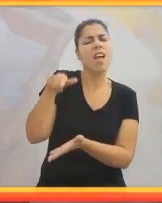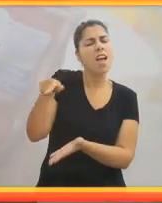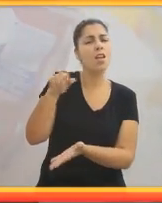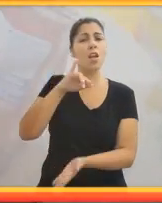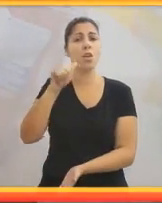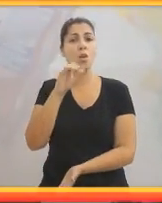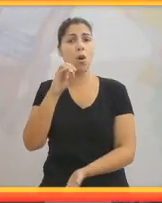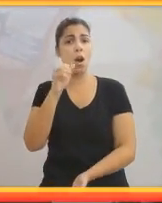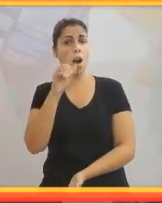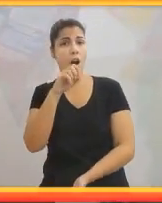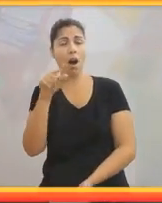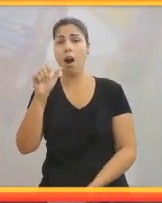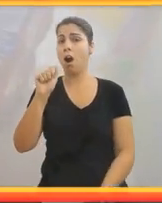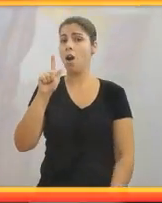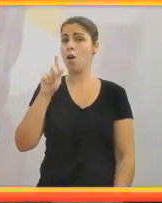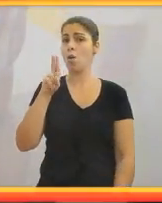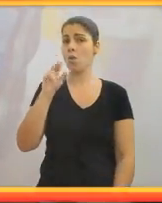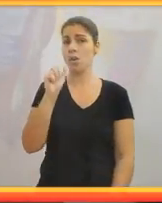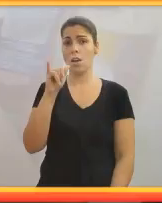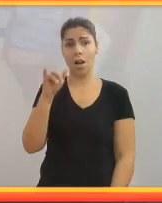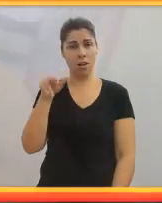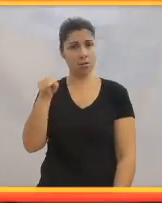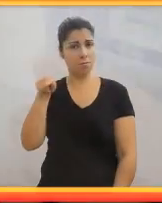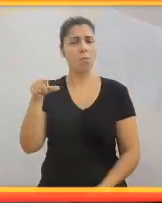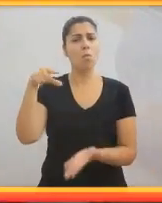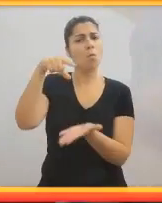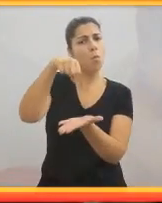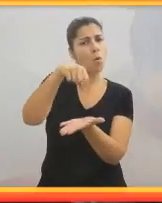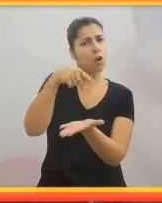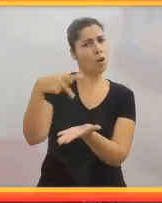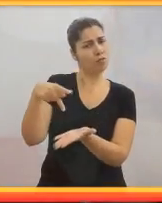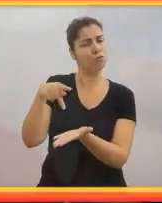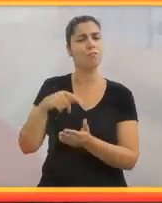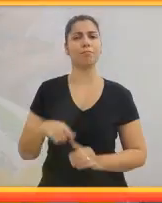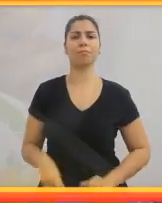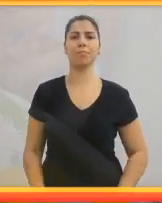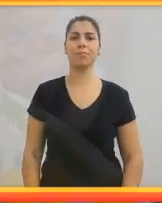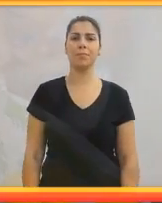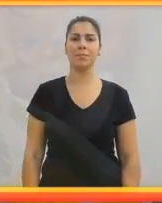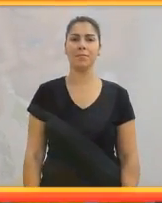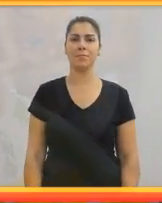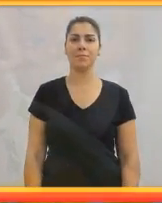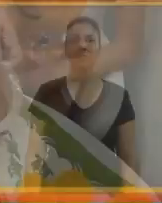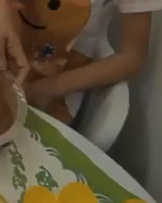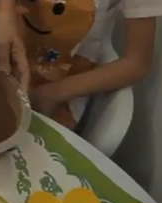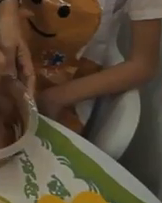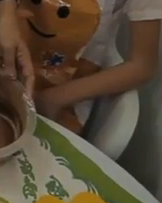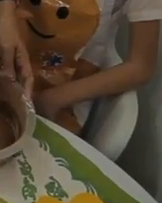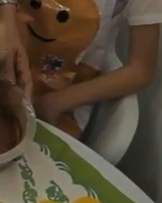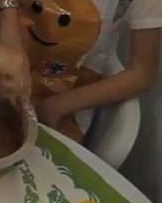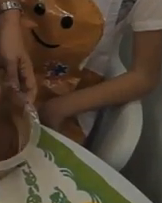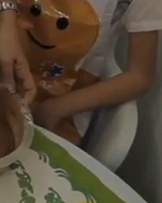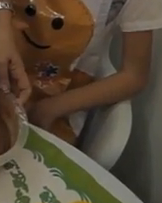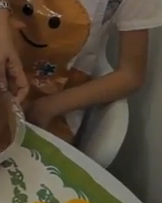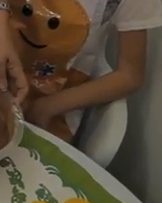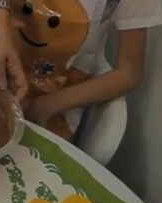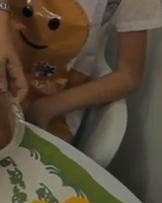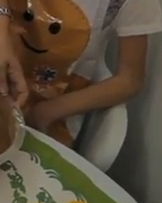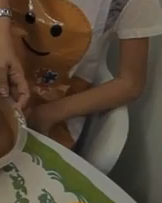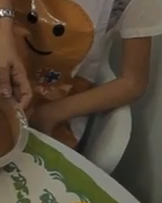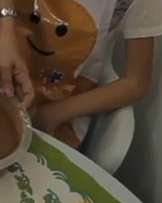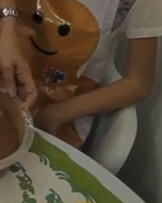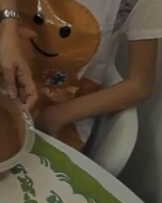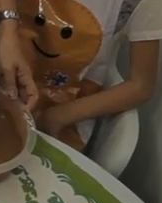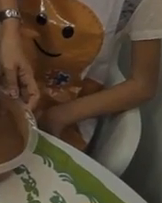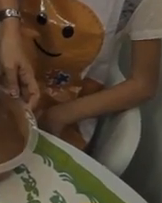Gabriel despeja colheres de achocolatado na mistura. Duas. Olha essa massa! Como